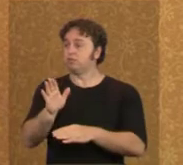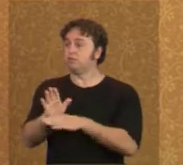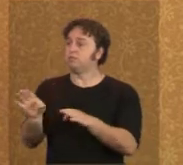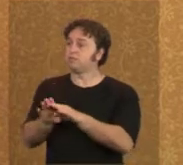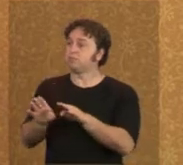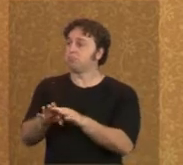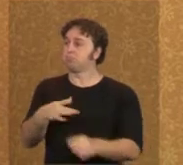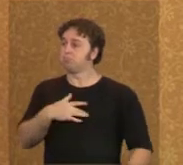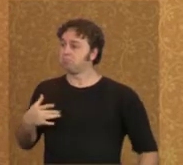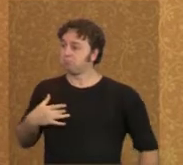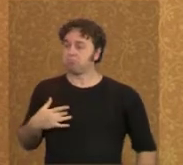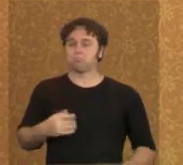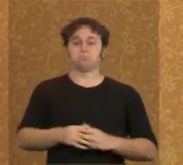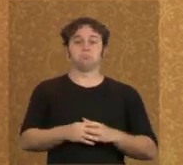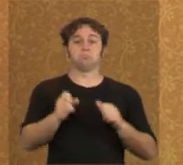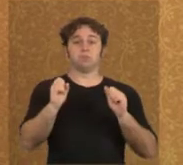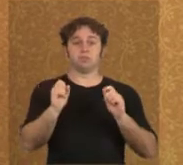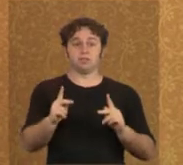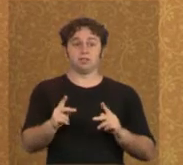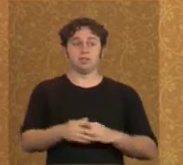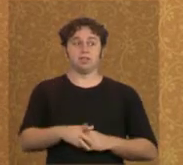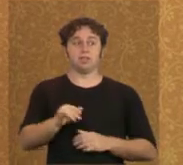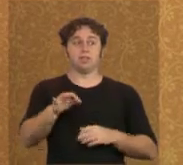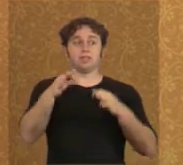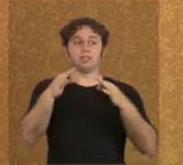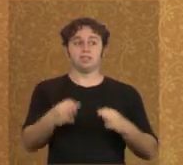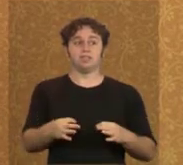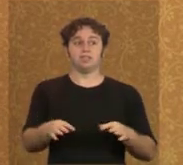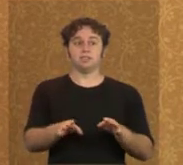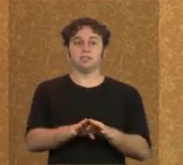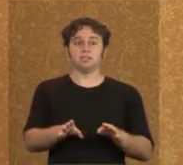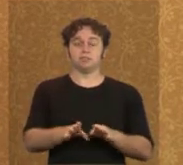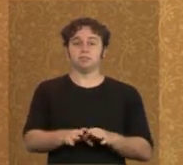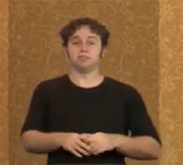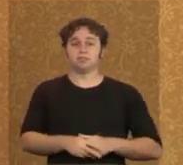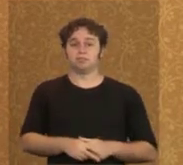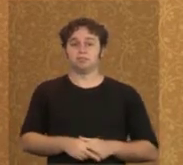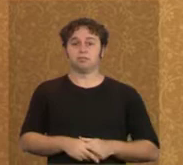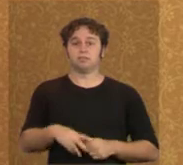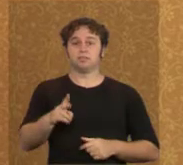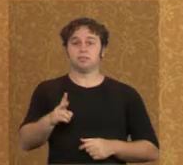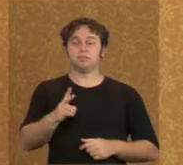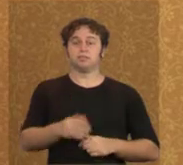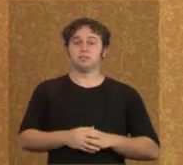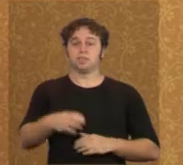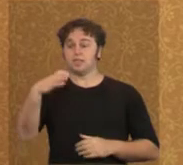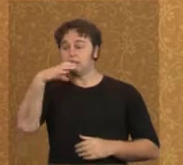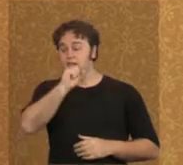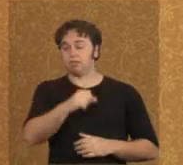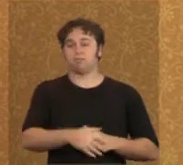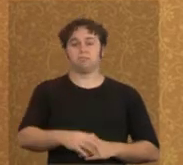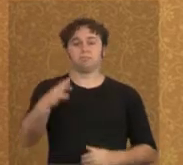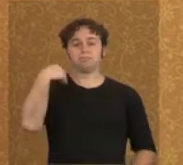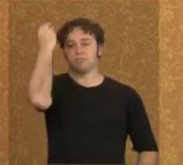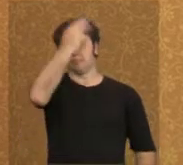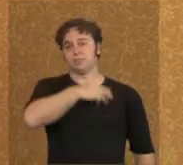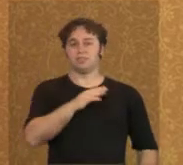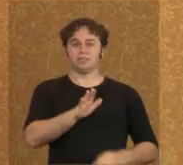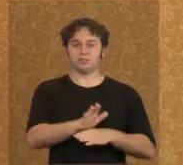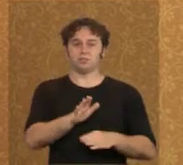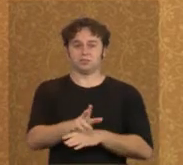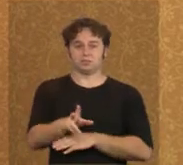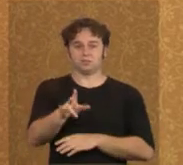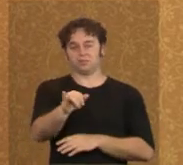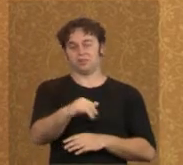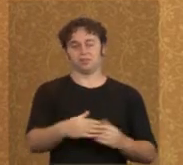fique boa logo. Que a recuperação dela seja cada vez mais breve e que Nossa Senhora possa interceder com